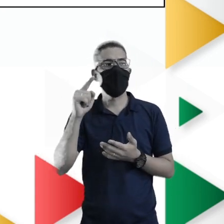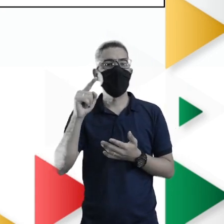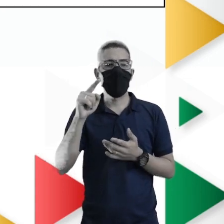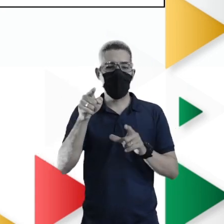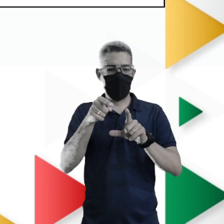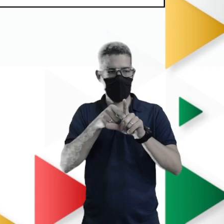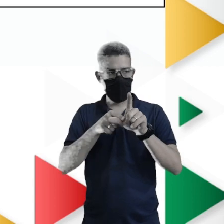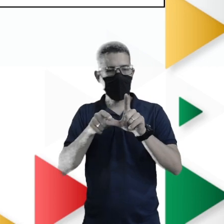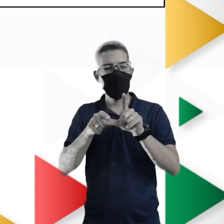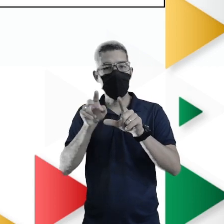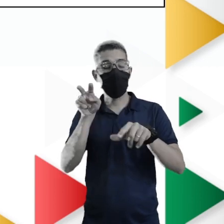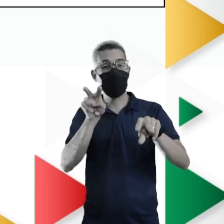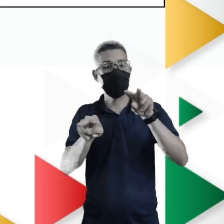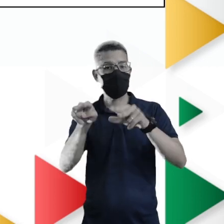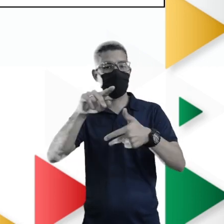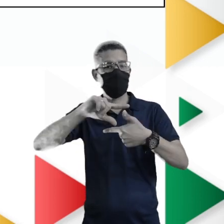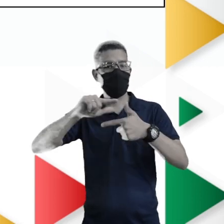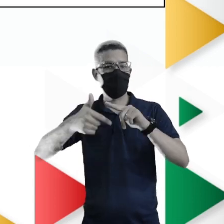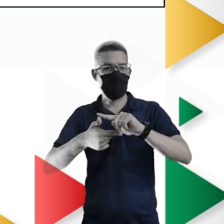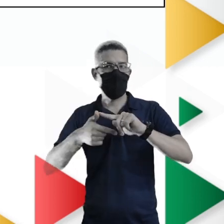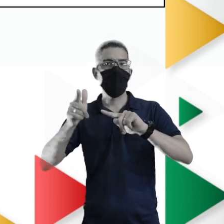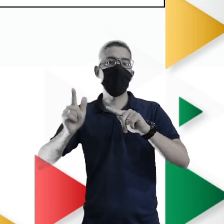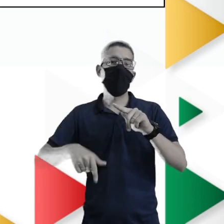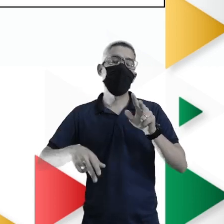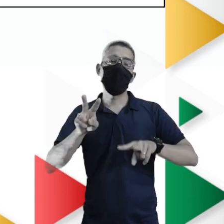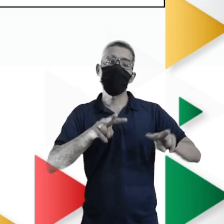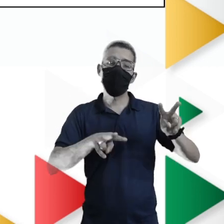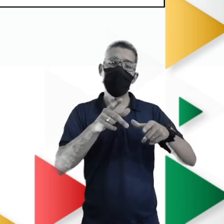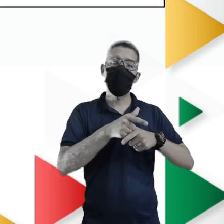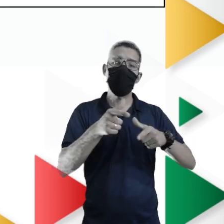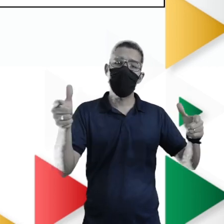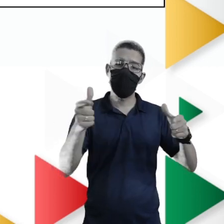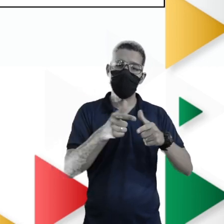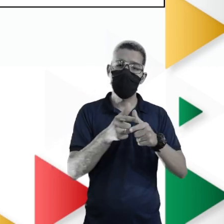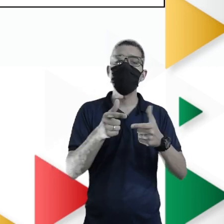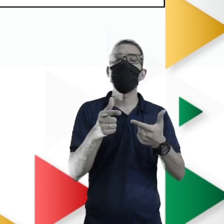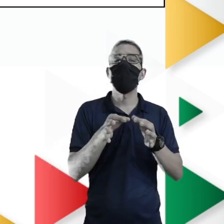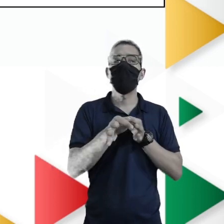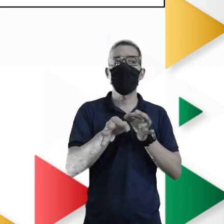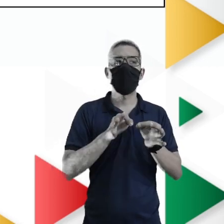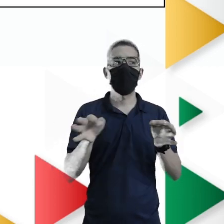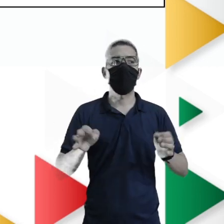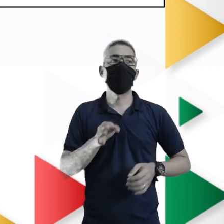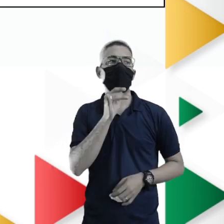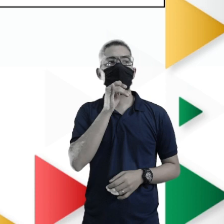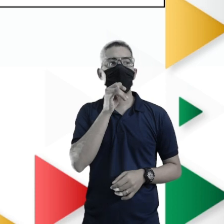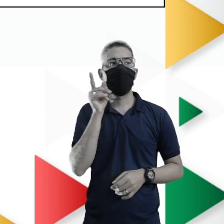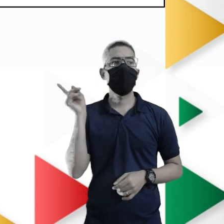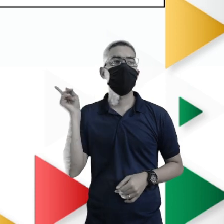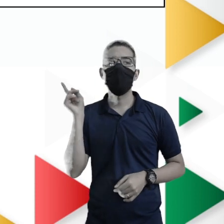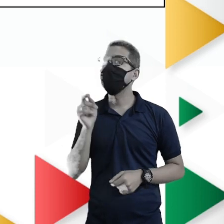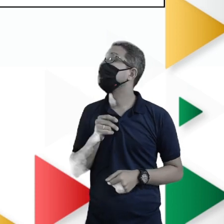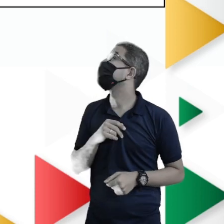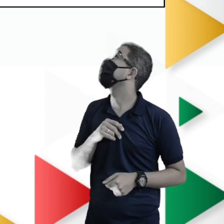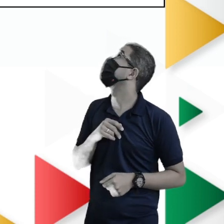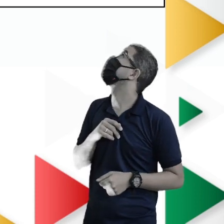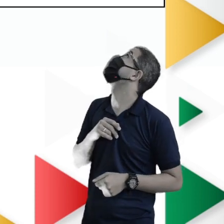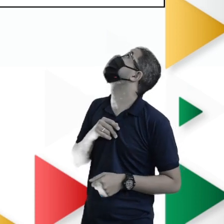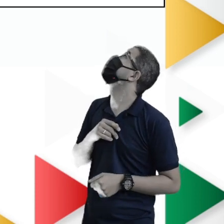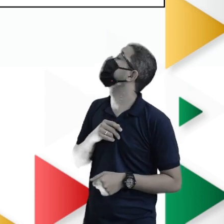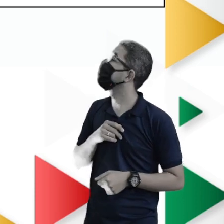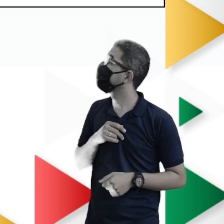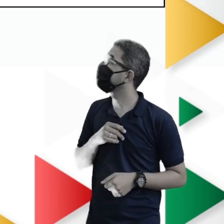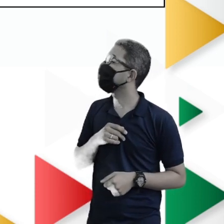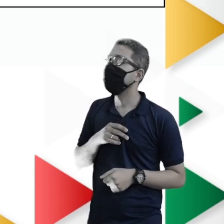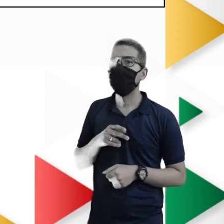na visão geométrica, mas na visão da grandeza e medidas. Aqui, ó. Para dois professores